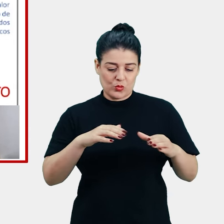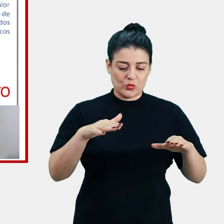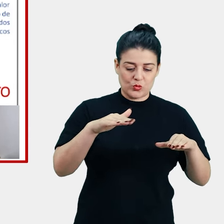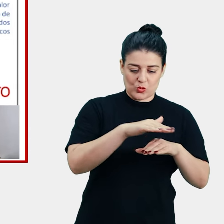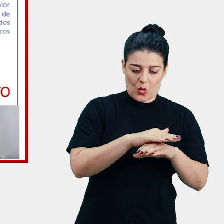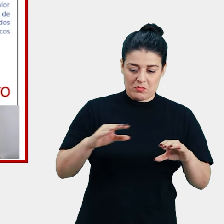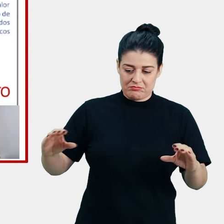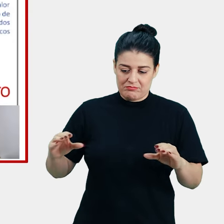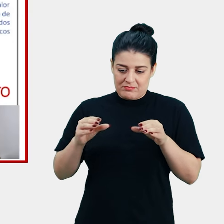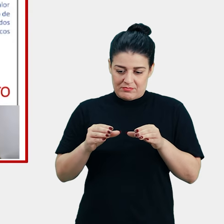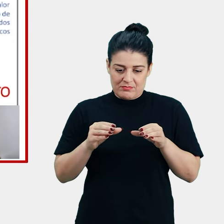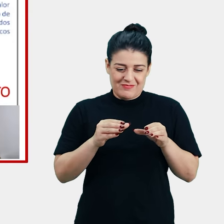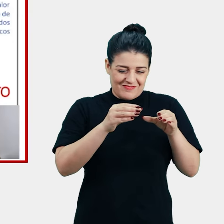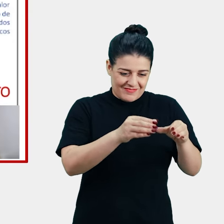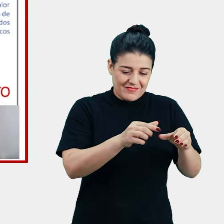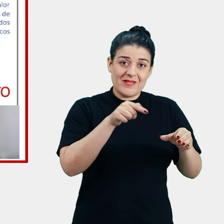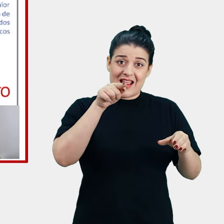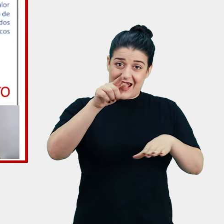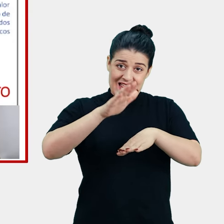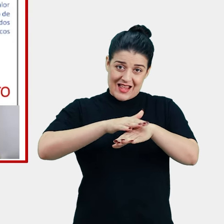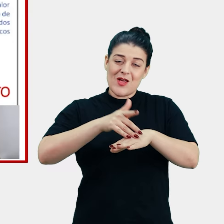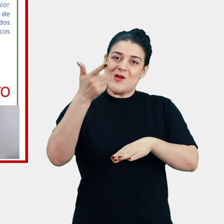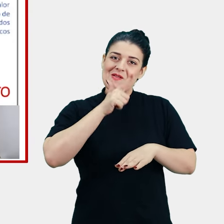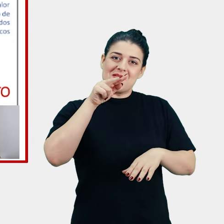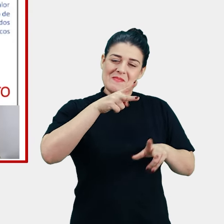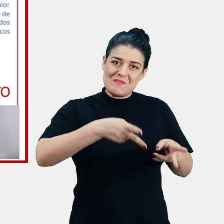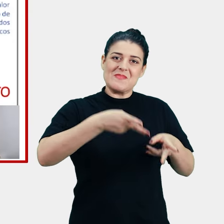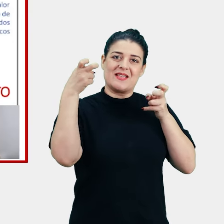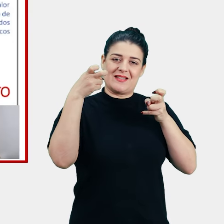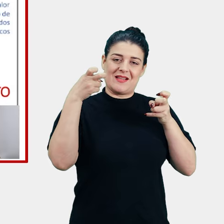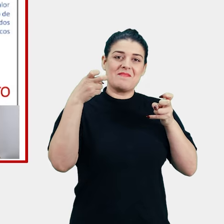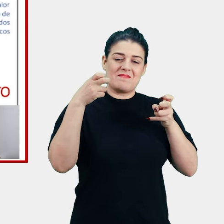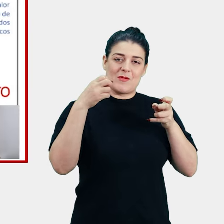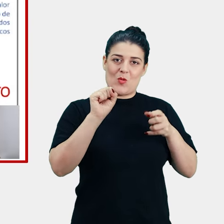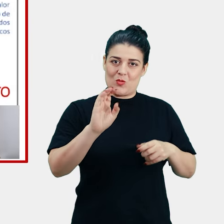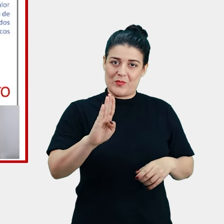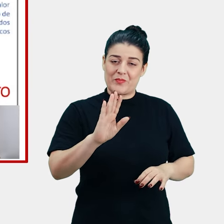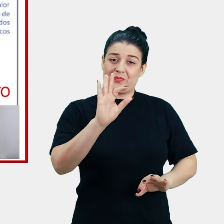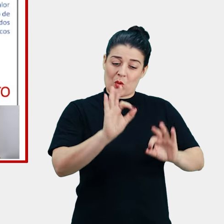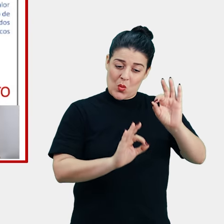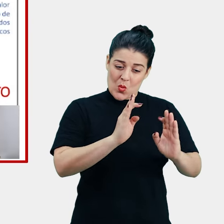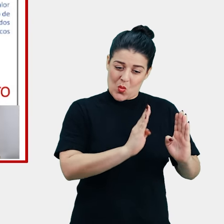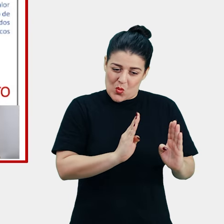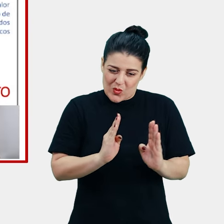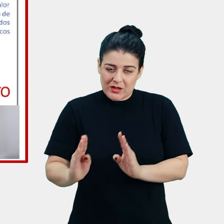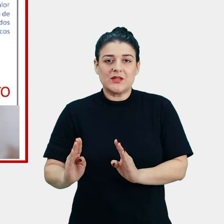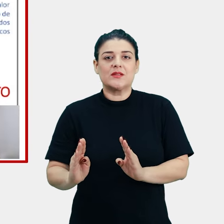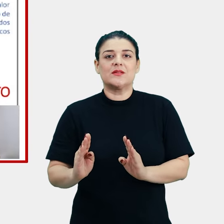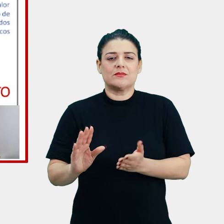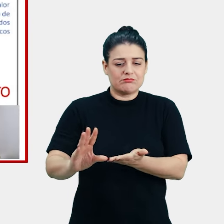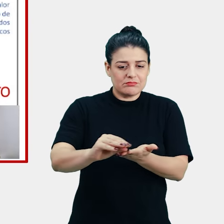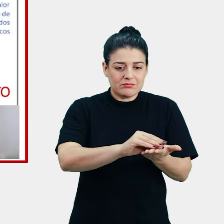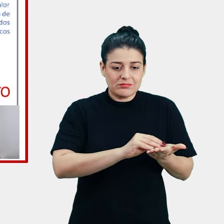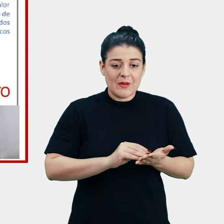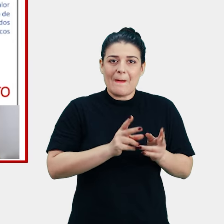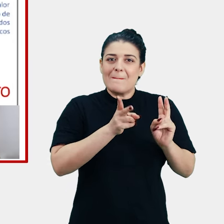Então, a ferramenta enxerga essa substância, organiza esses espectros E como